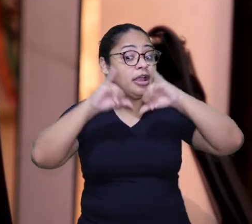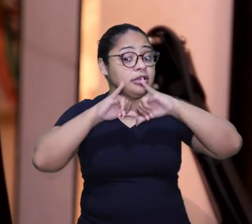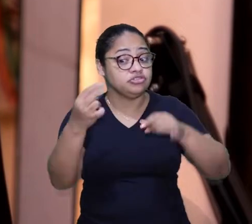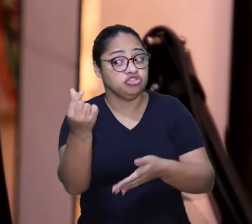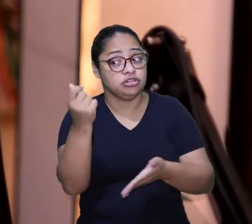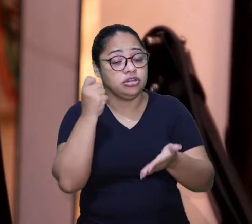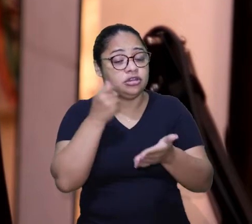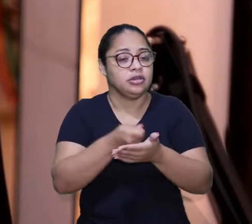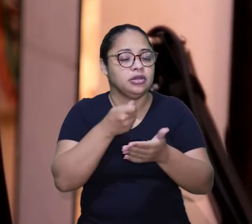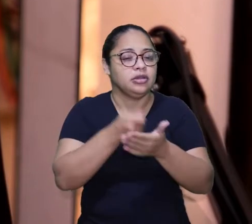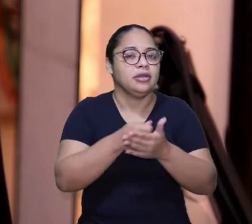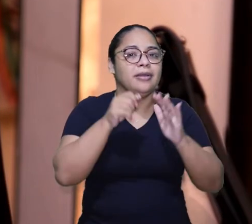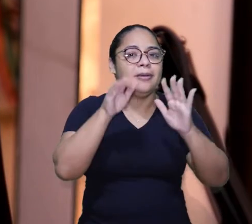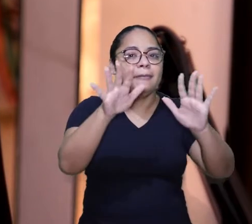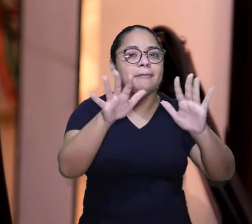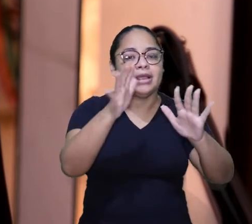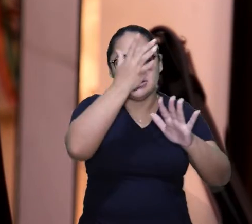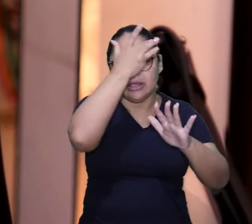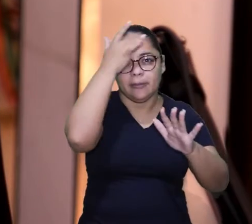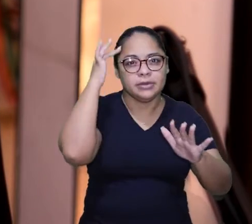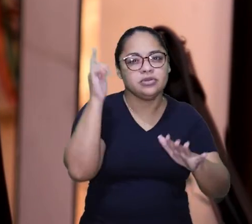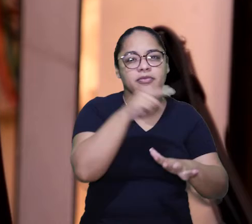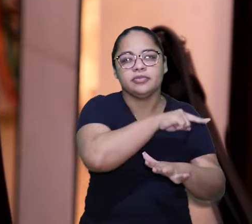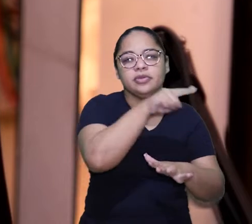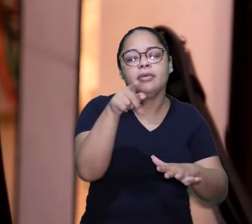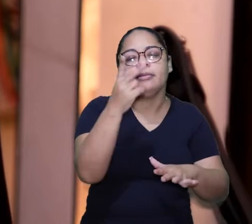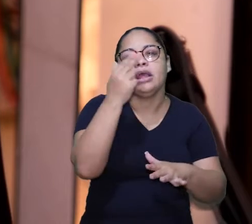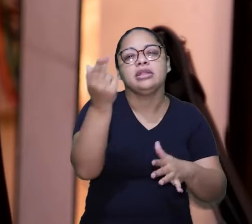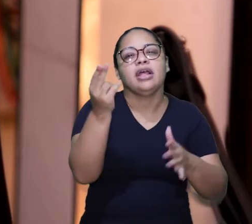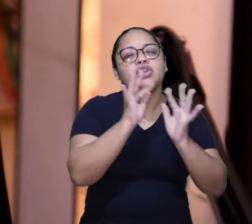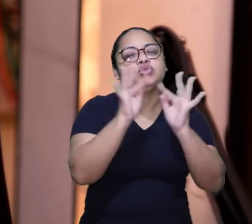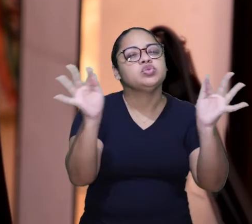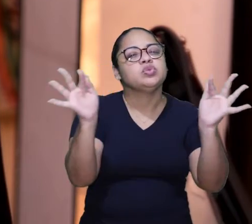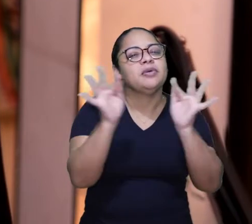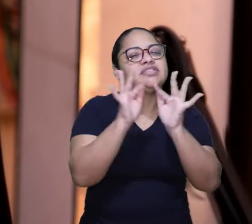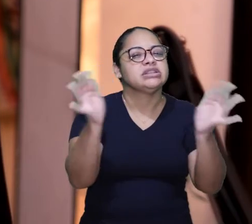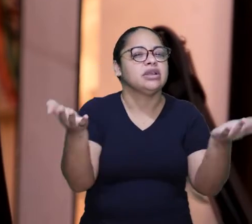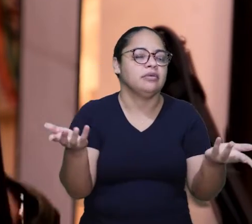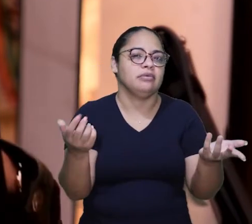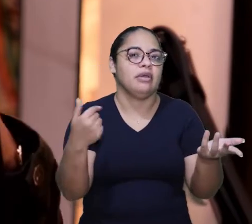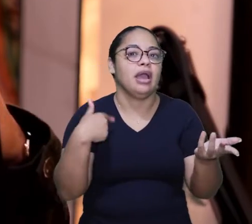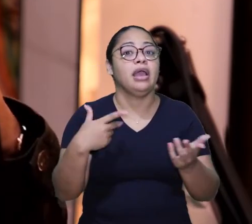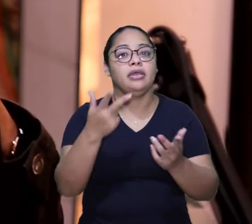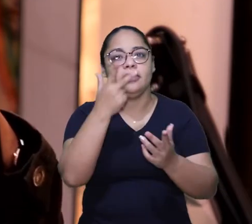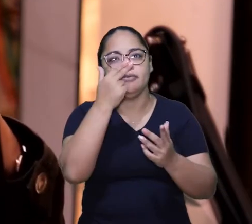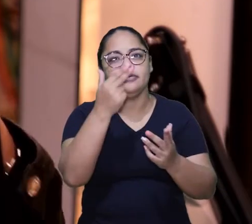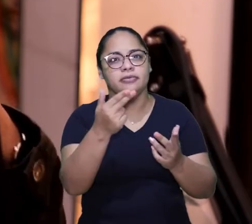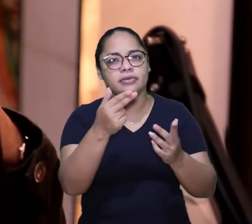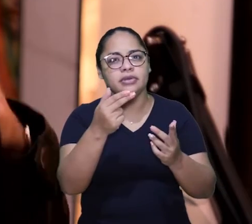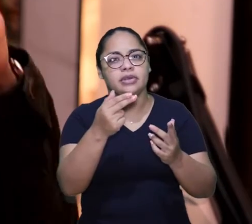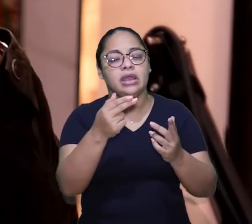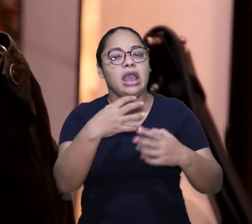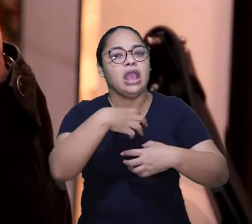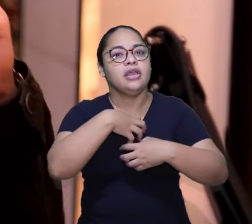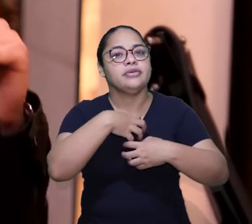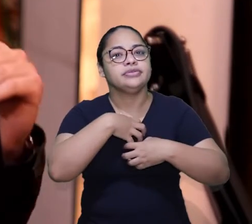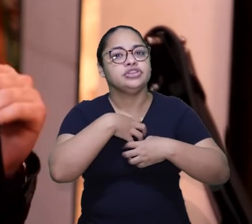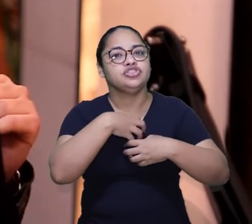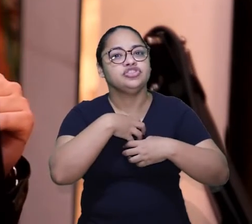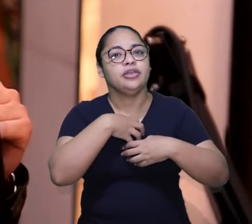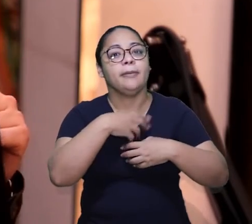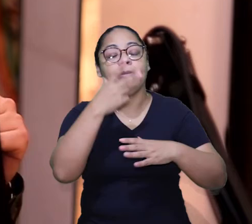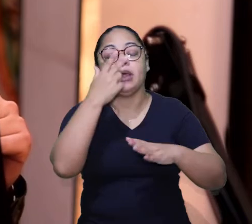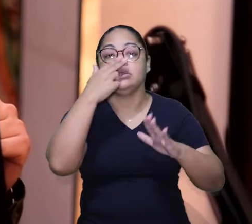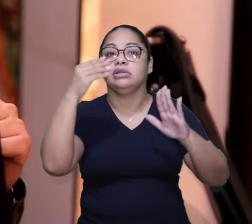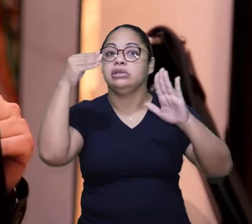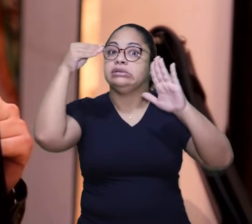ao mesmo tempo meu público notou que tava ficando muito superficial Então o meu engajamento eu eu senti que ele tava com uma tendência